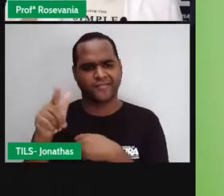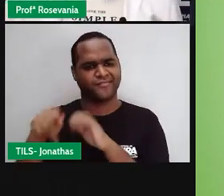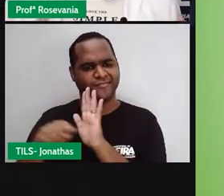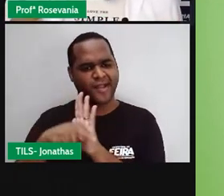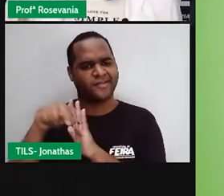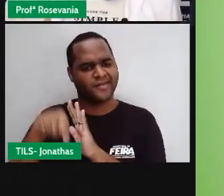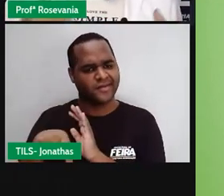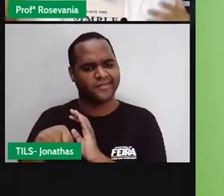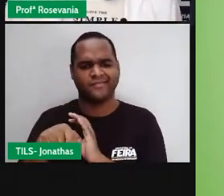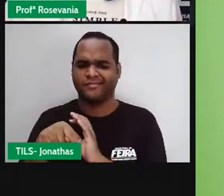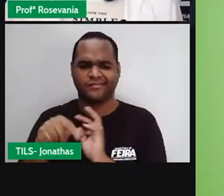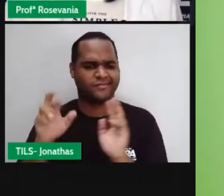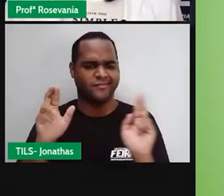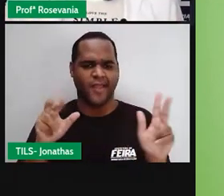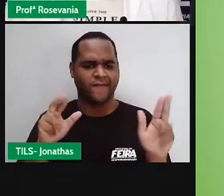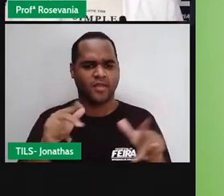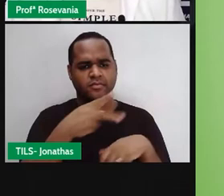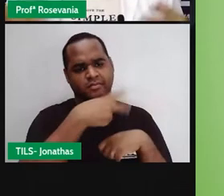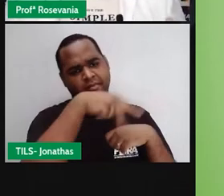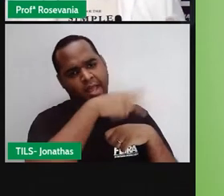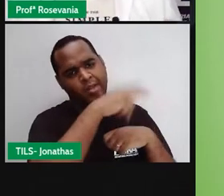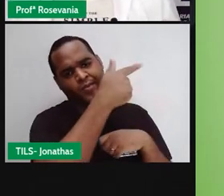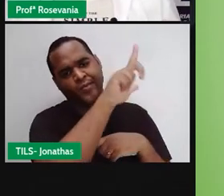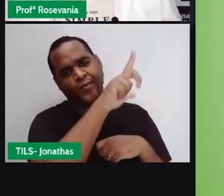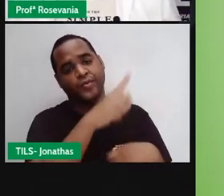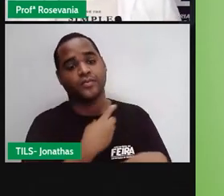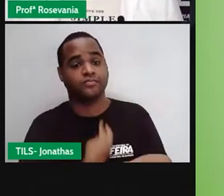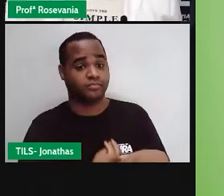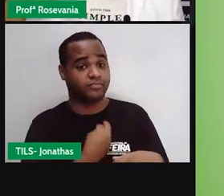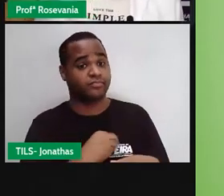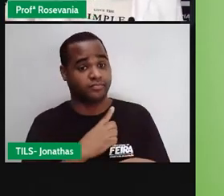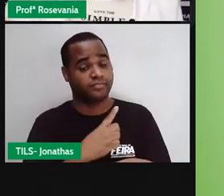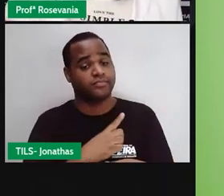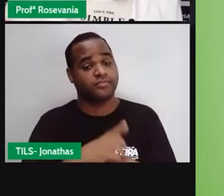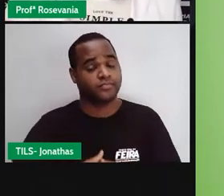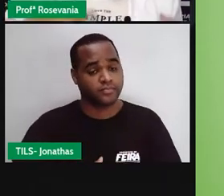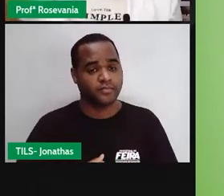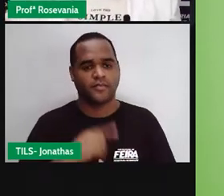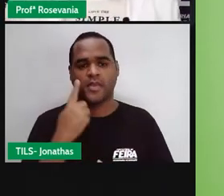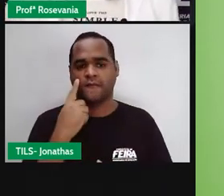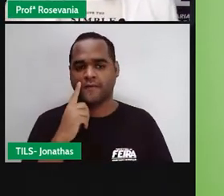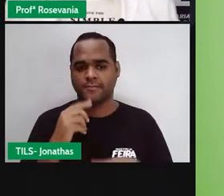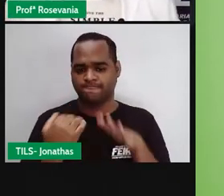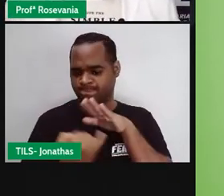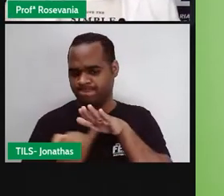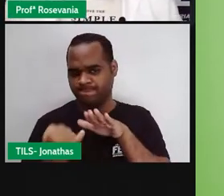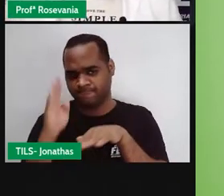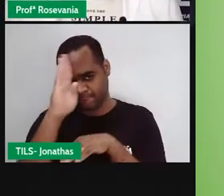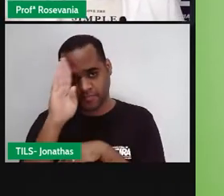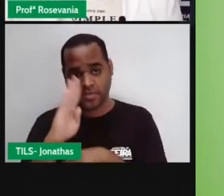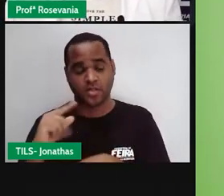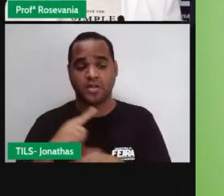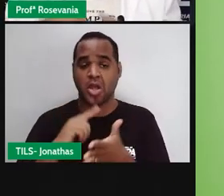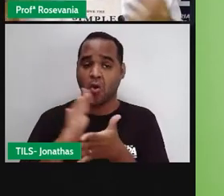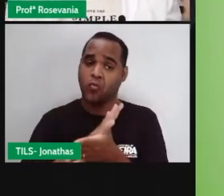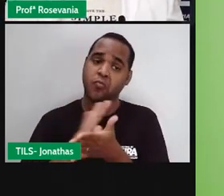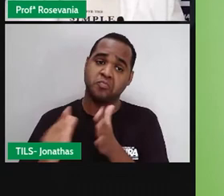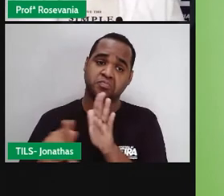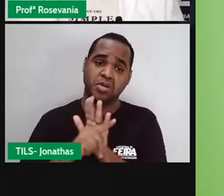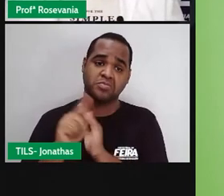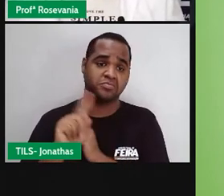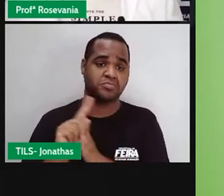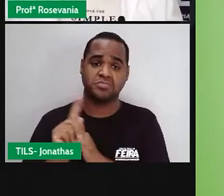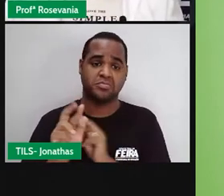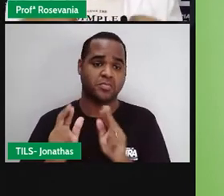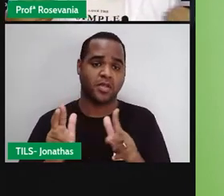E se você analisar a nossa história, a gente diz que é indústria brasileira, mas você sabe que o produto não é daqui. A gente tem indústria, né,